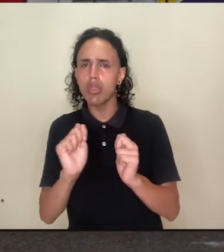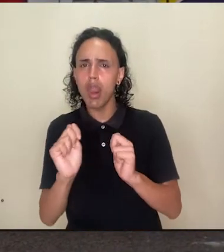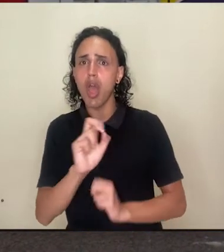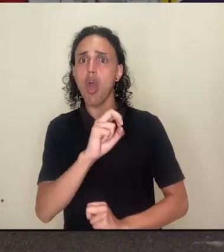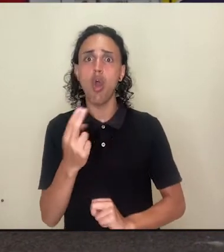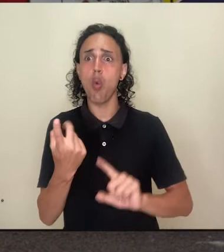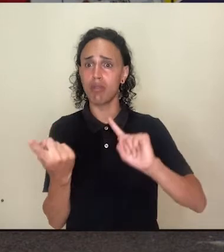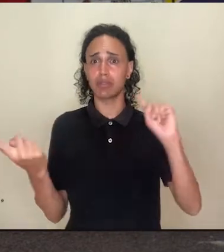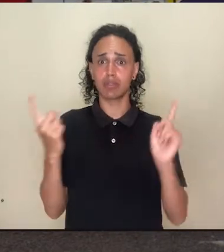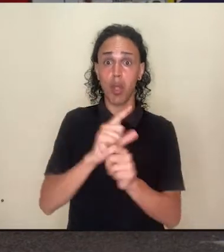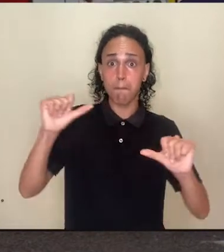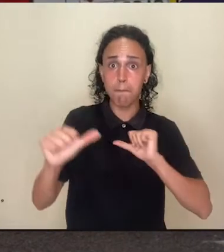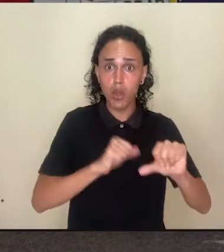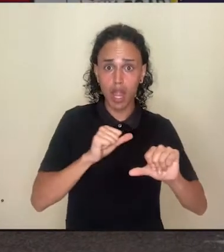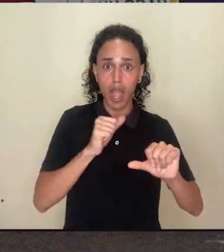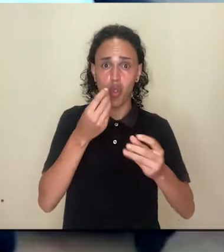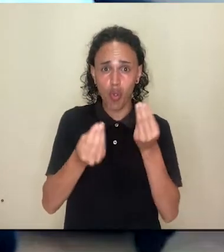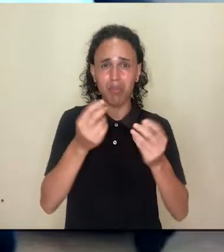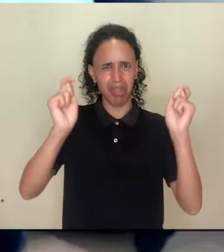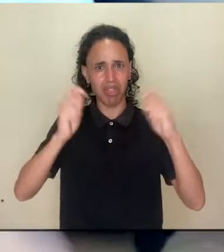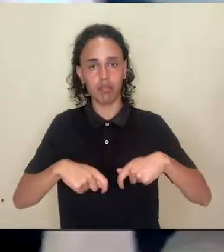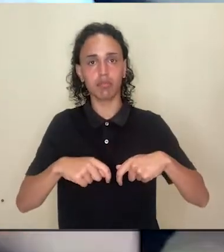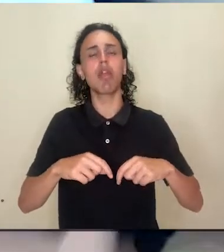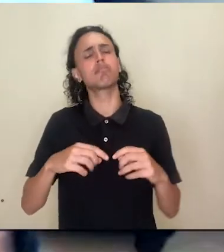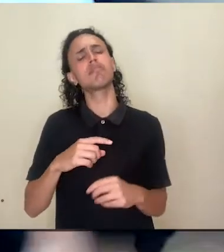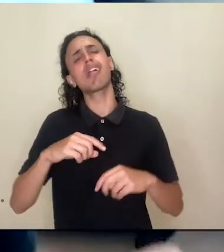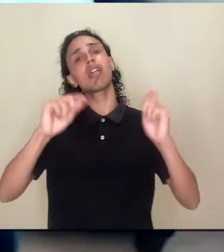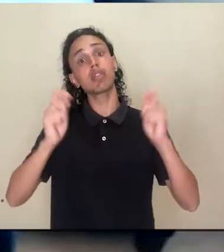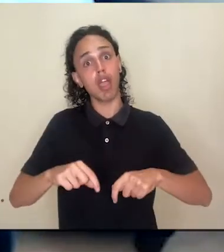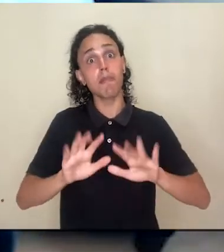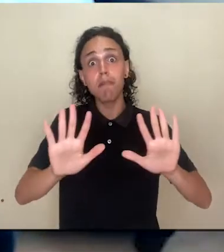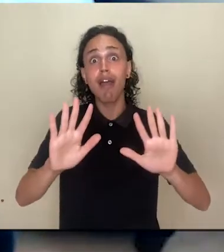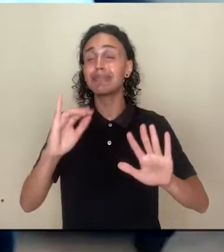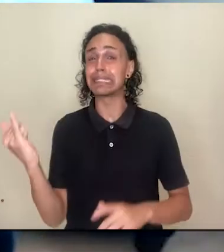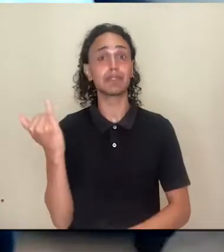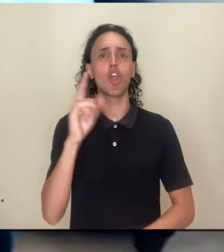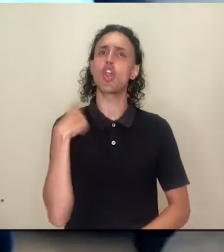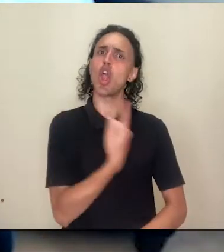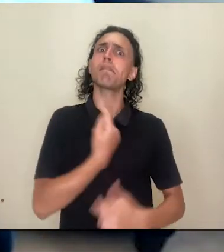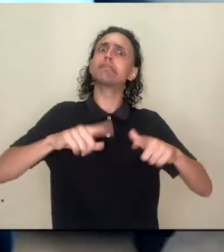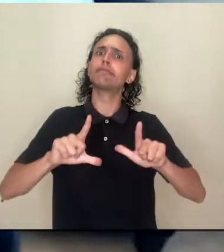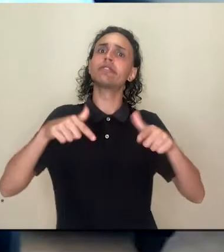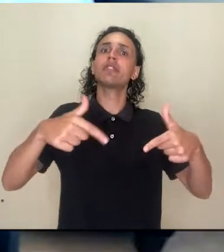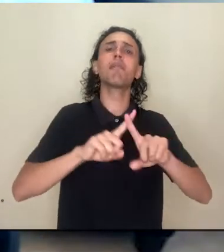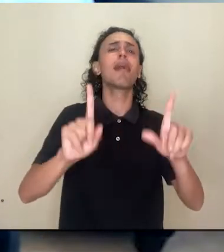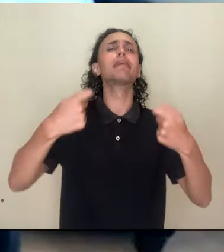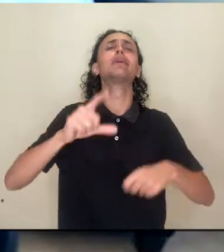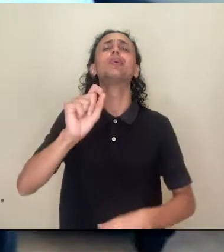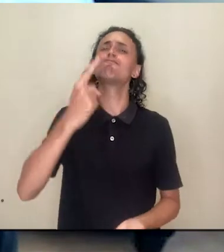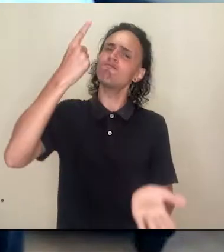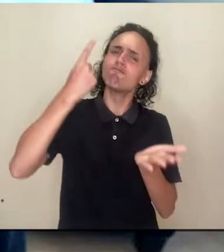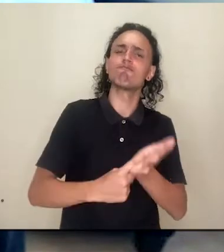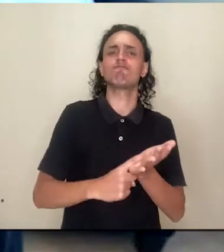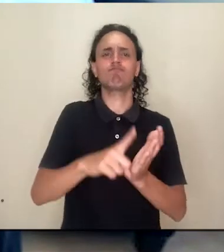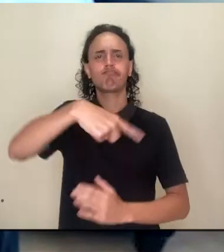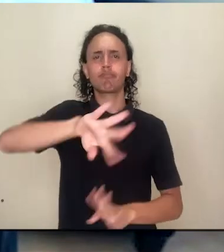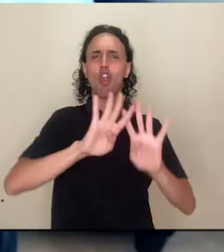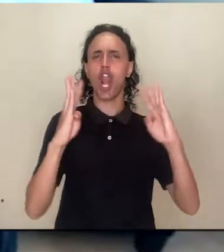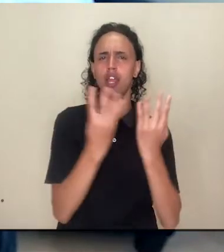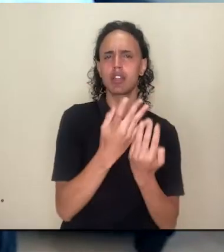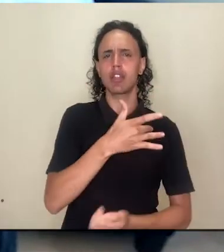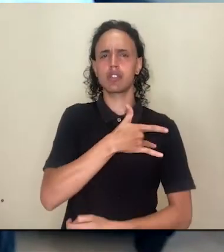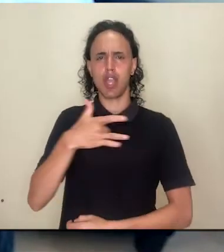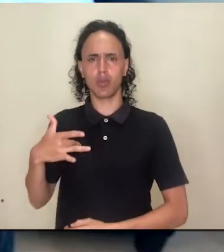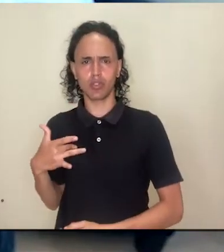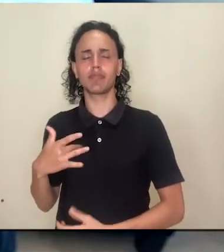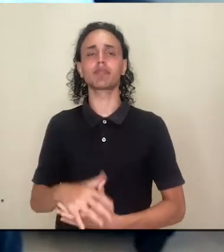essa situação? Dá para fazer alguma coisa e tem que fazer alguma coisa para reagir, mas isso demanda comprometimento com